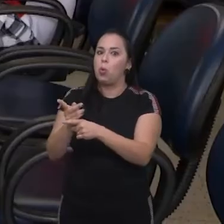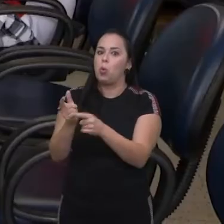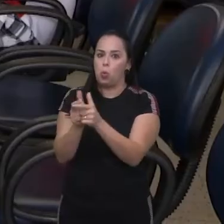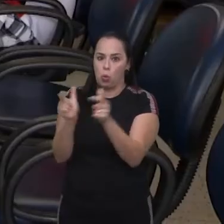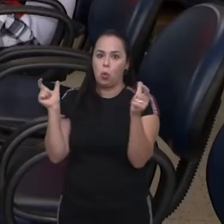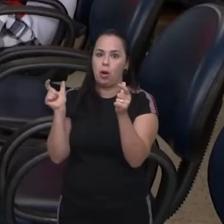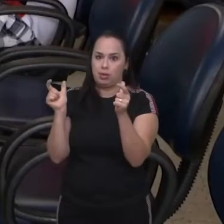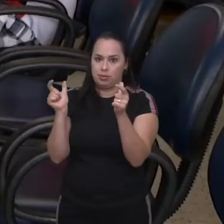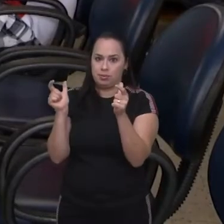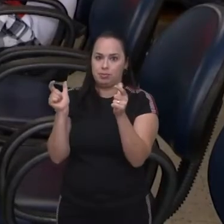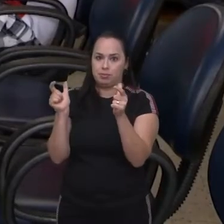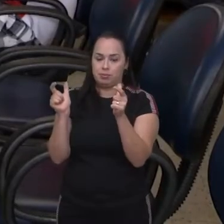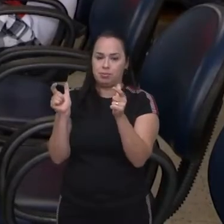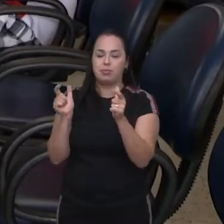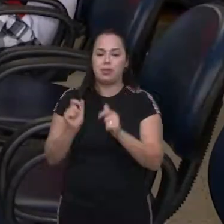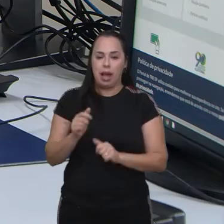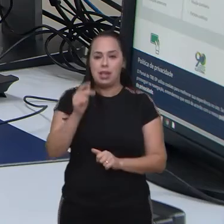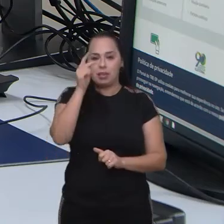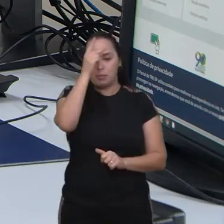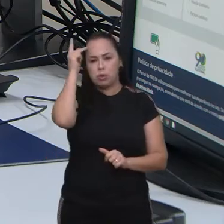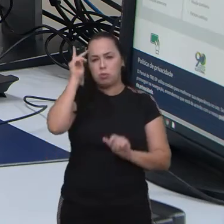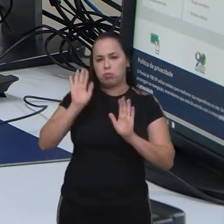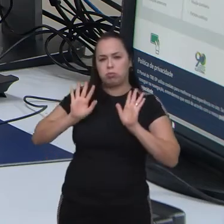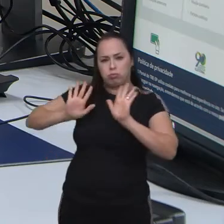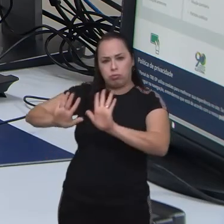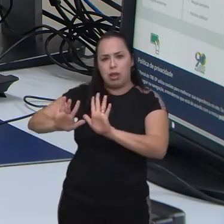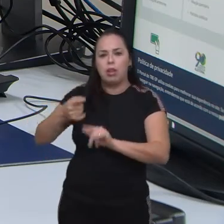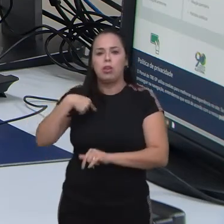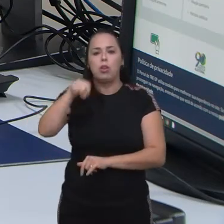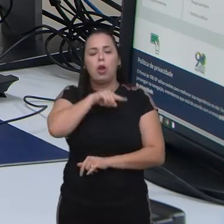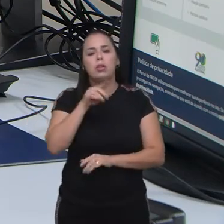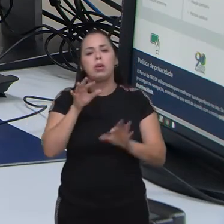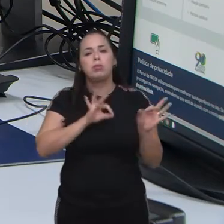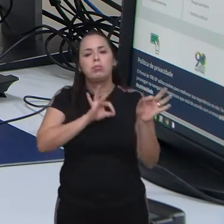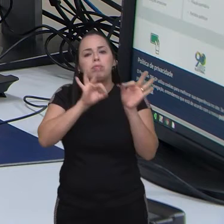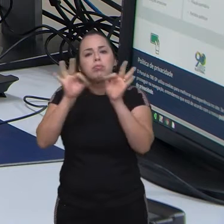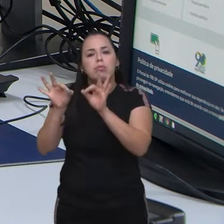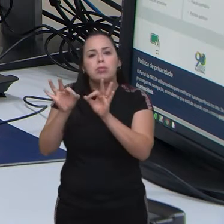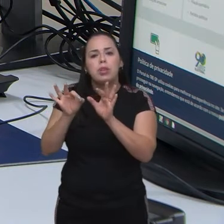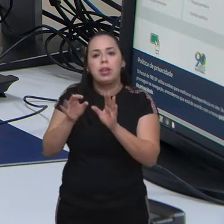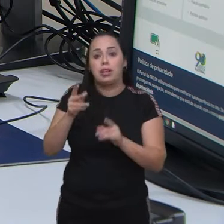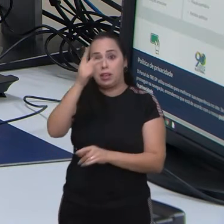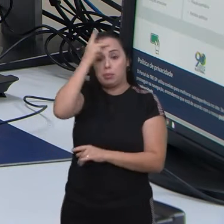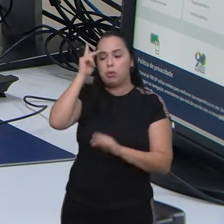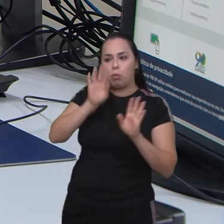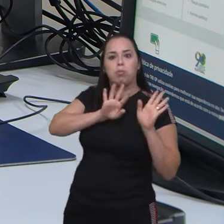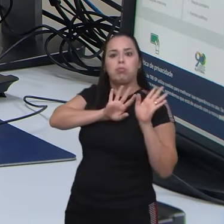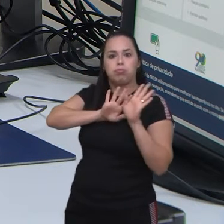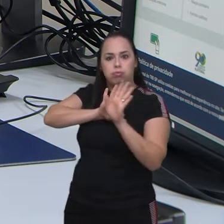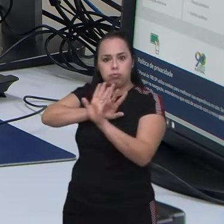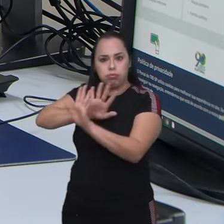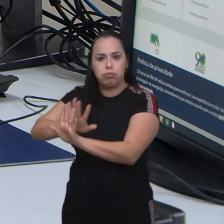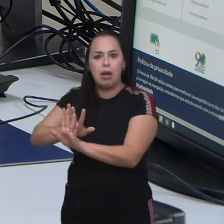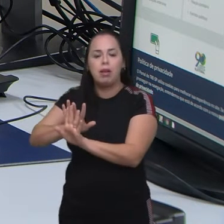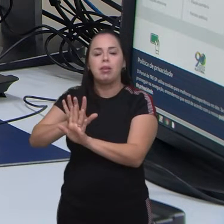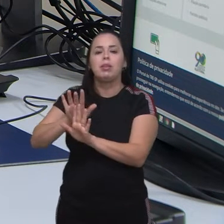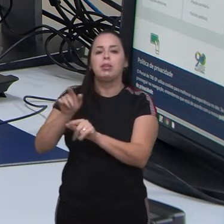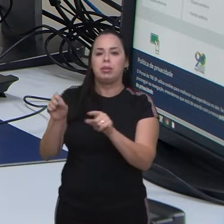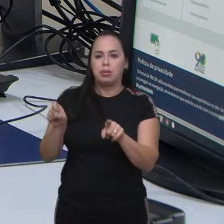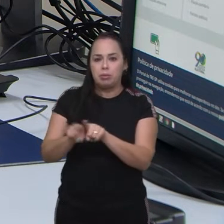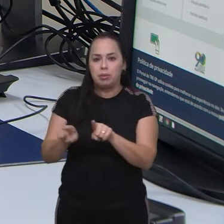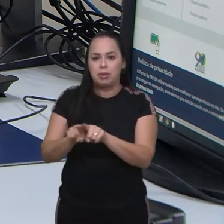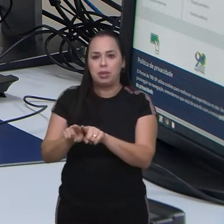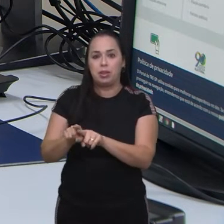documento tem sido grande nos últimos dias. Nos últimos meses, nós observamos um aumento da procura dos eleitores